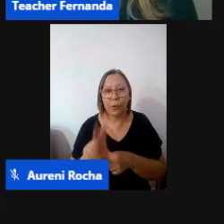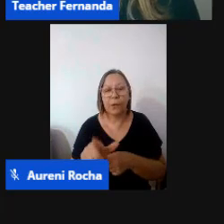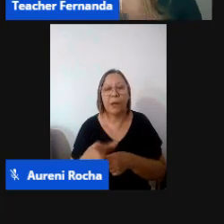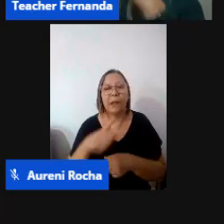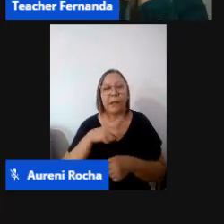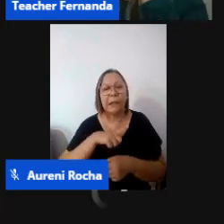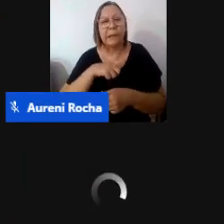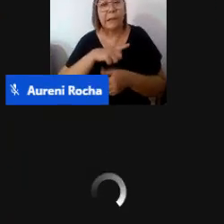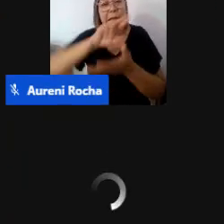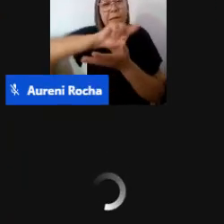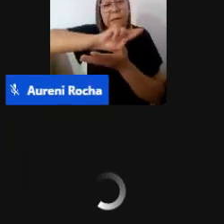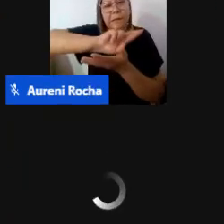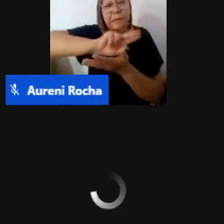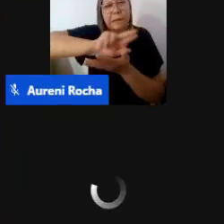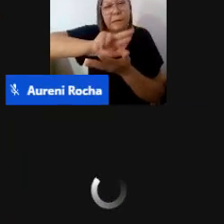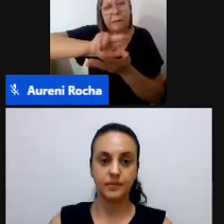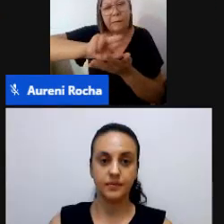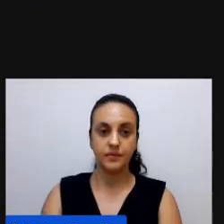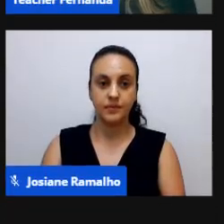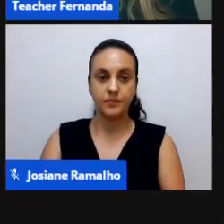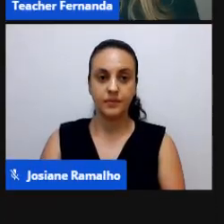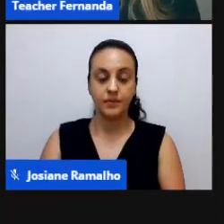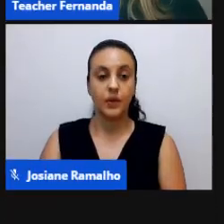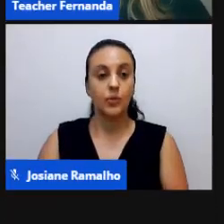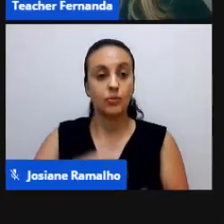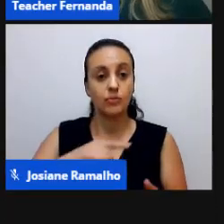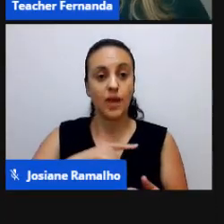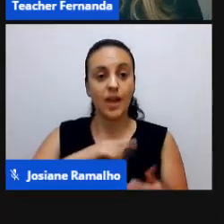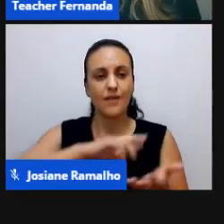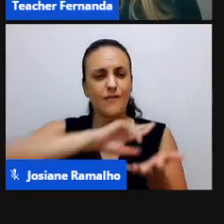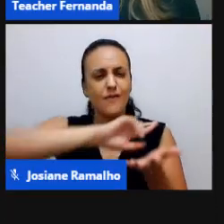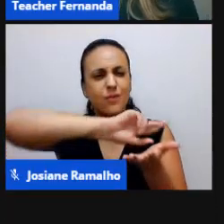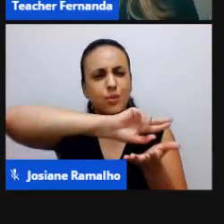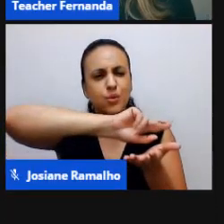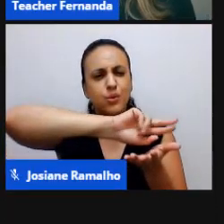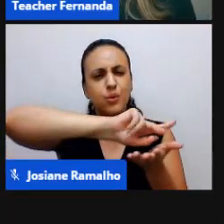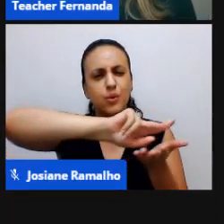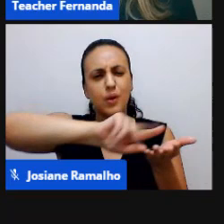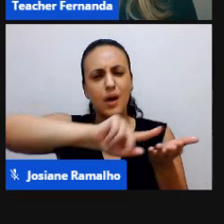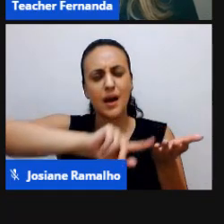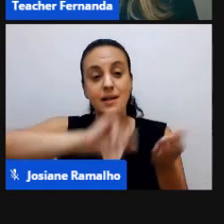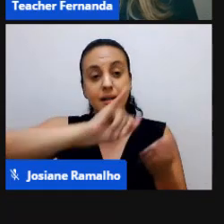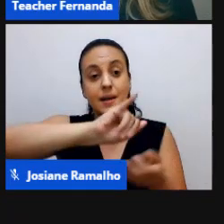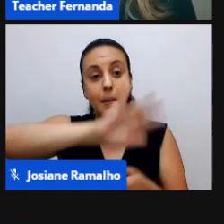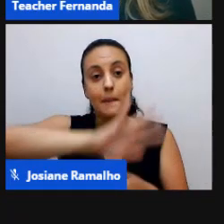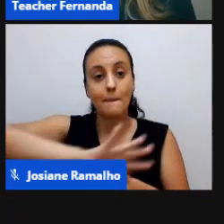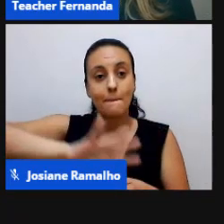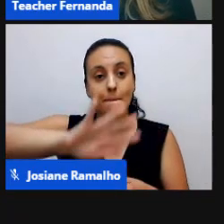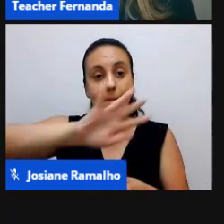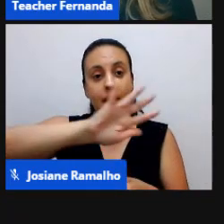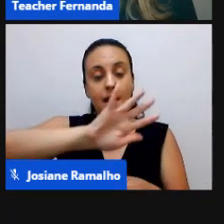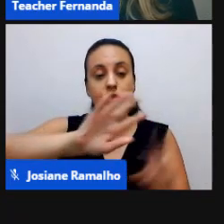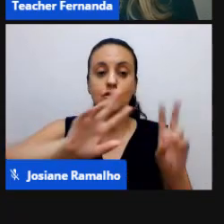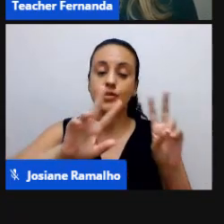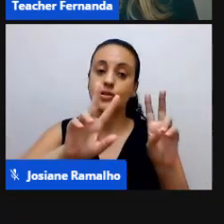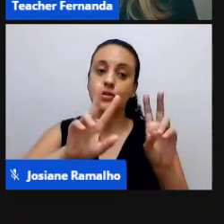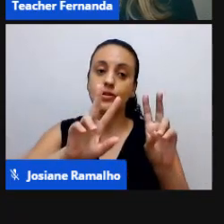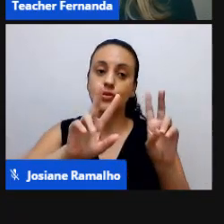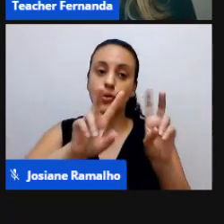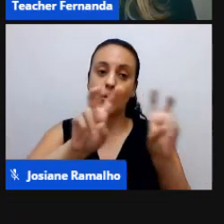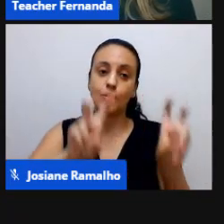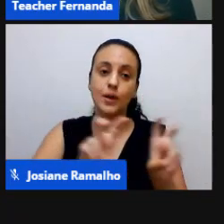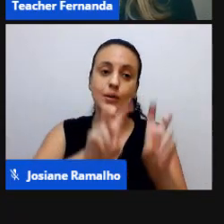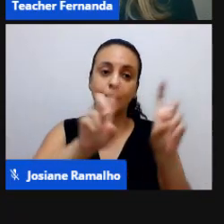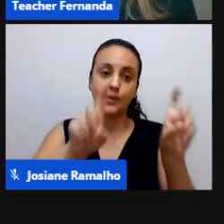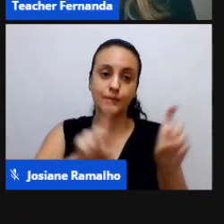possibilidades, que vai aparecer na sua tela, de computadores. Tá vendo? Ó? Tanto imagens quanto desenhos, tá? Então,